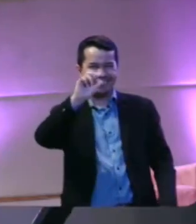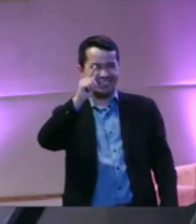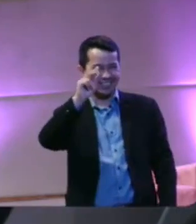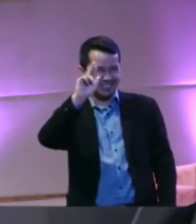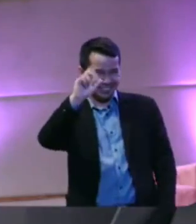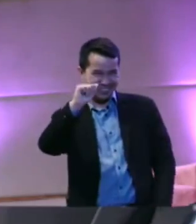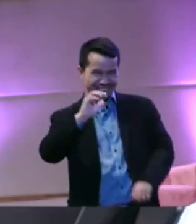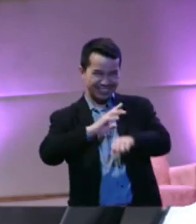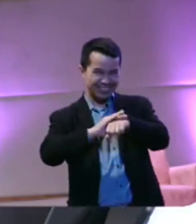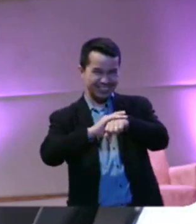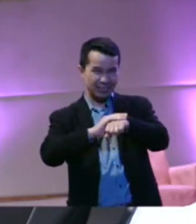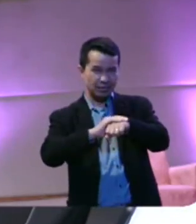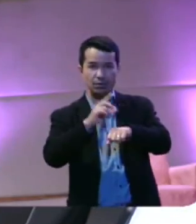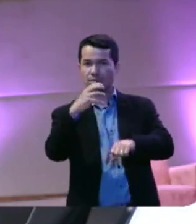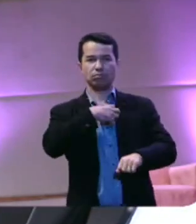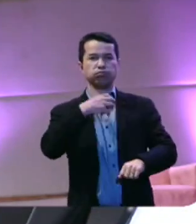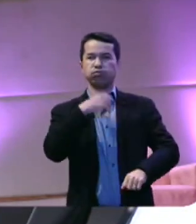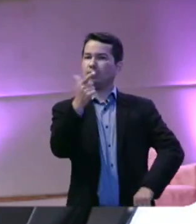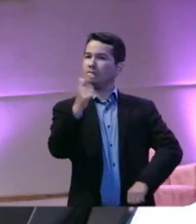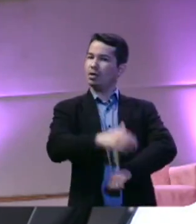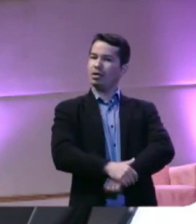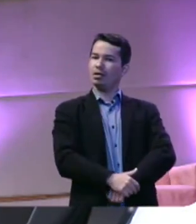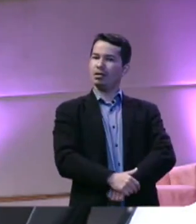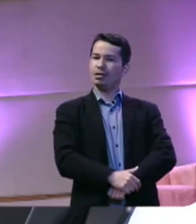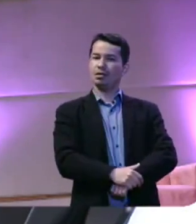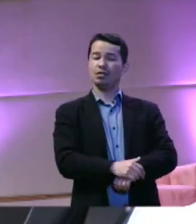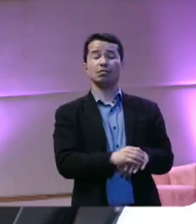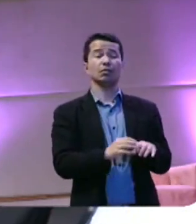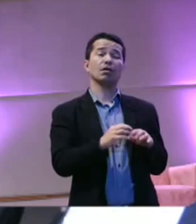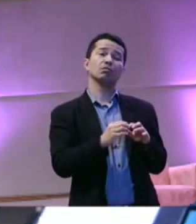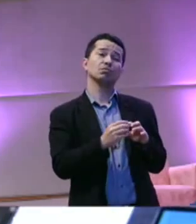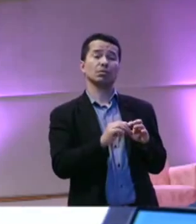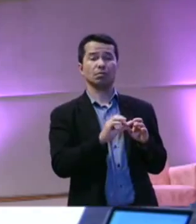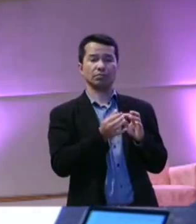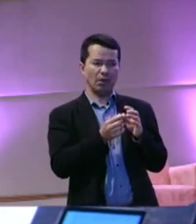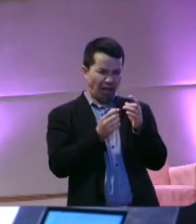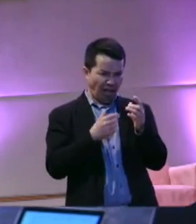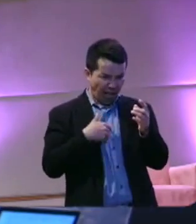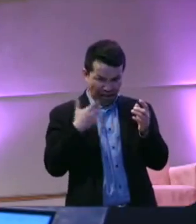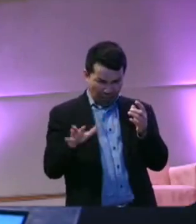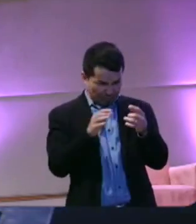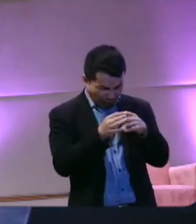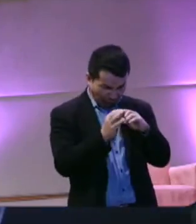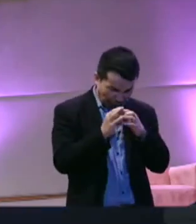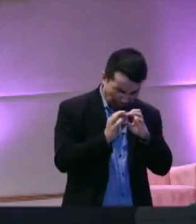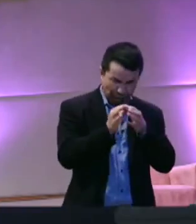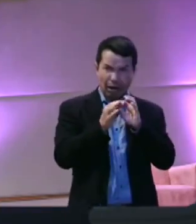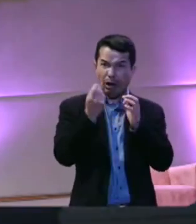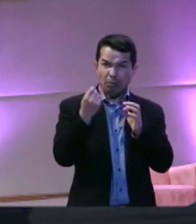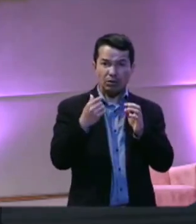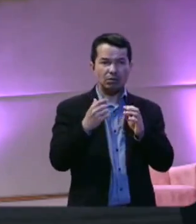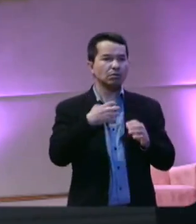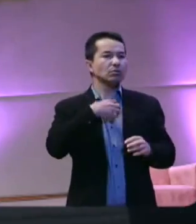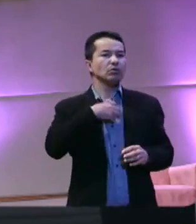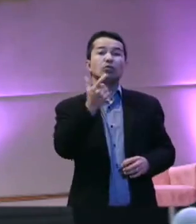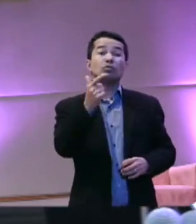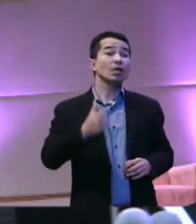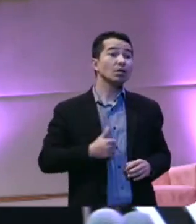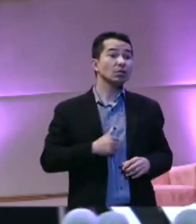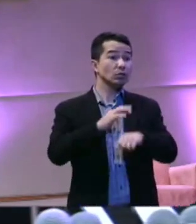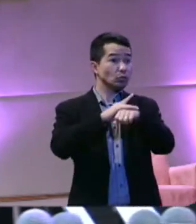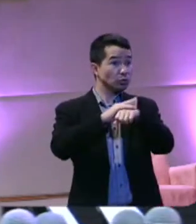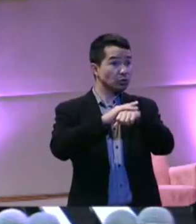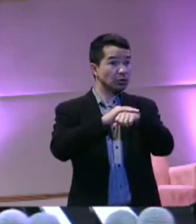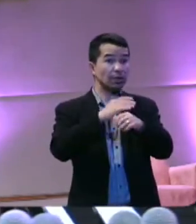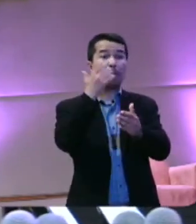algum momento insensível? Nós iniciamos o ano passado com tantas coisas difíceis, né? Com